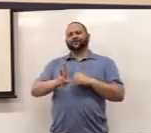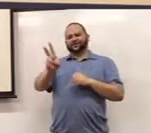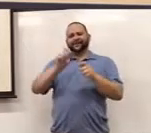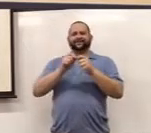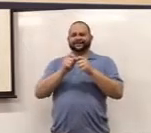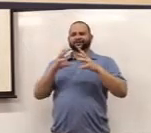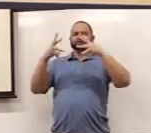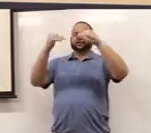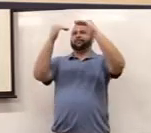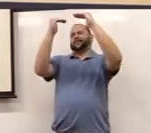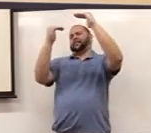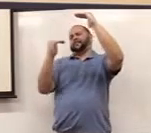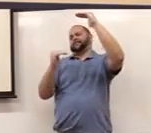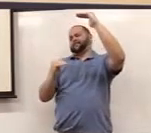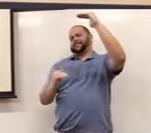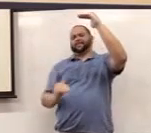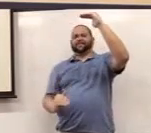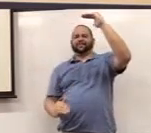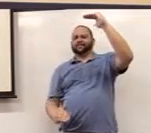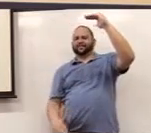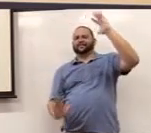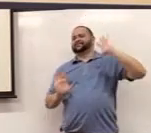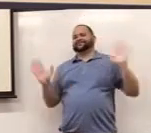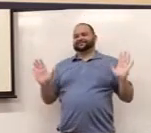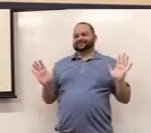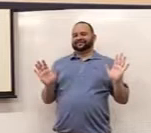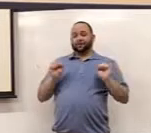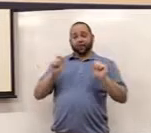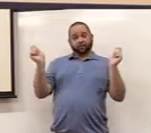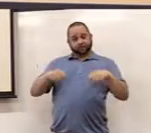lá do Lá, Lá, Si, Do, Sustenido, Ré, qual é Mi agora?